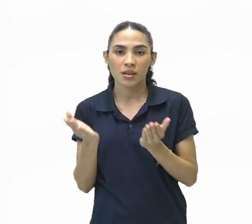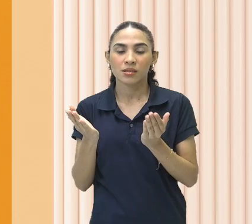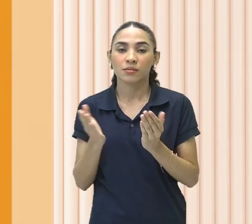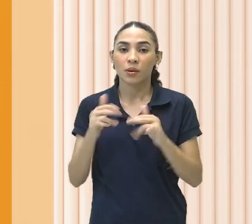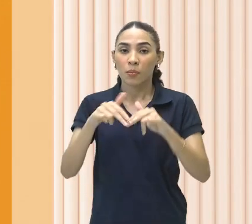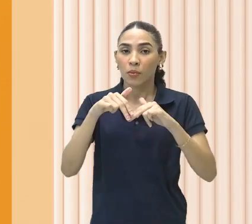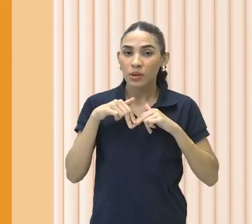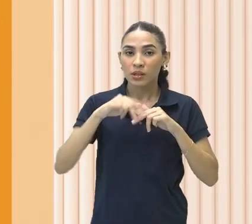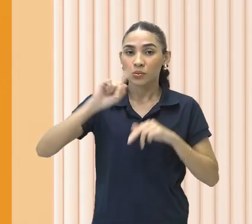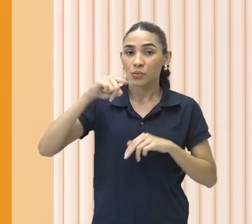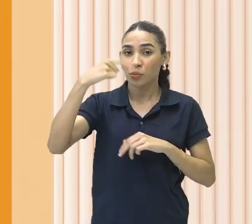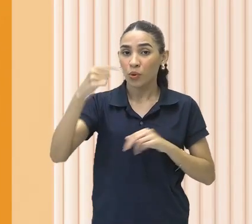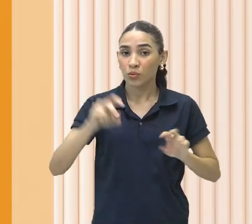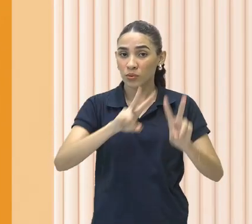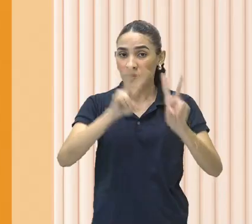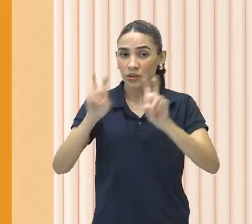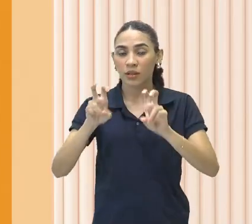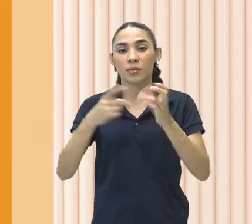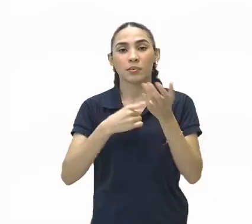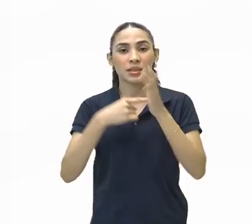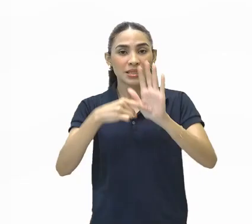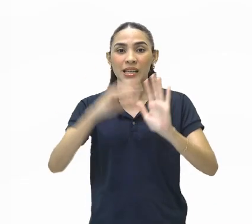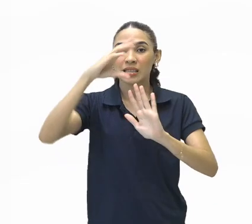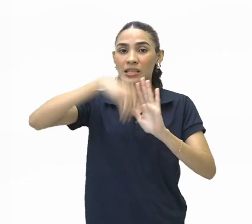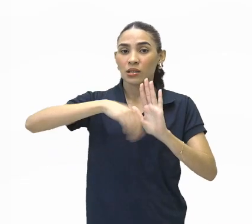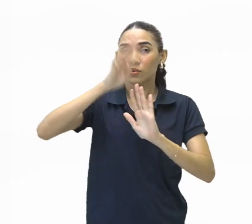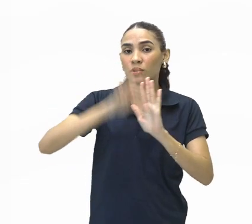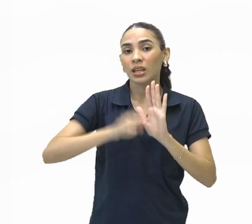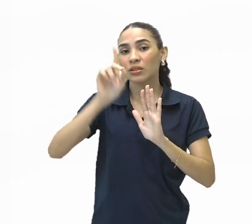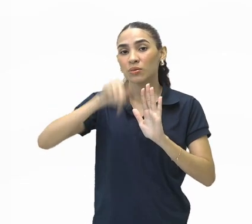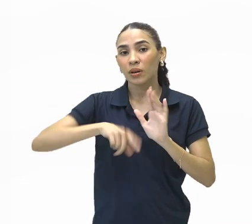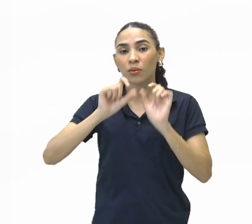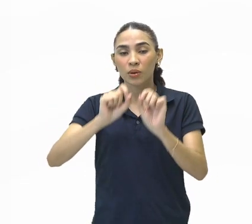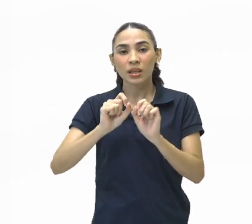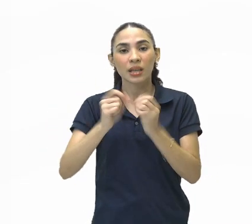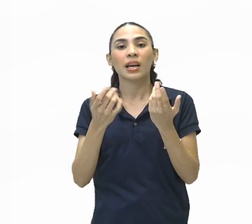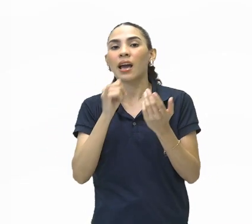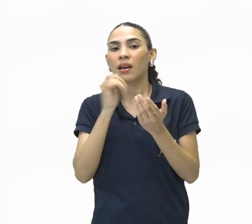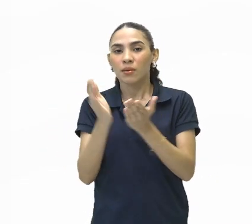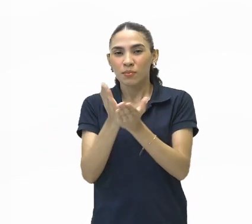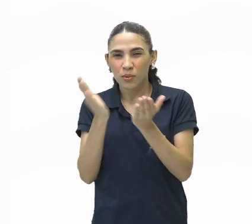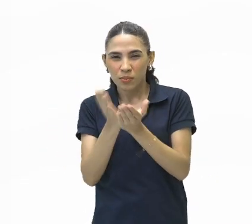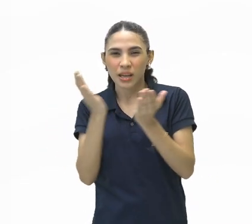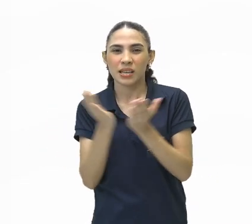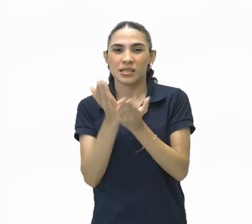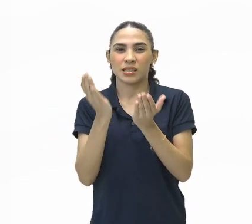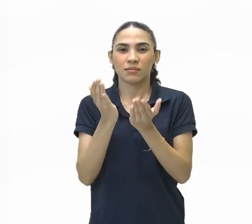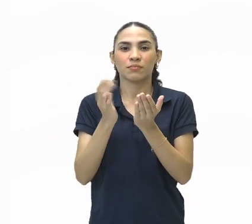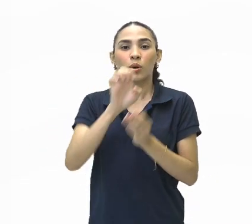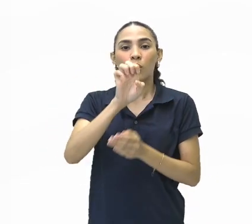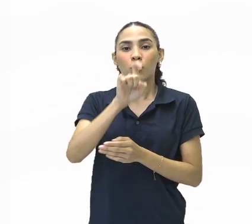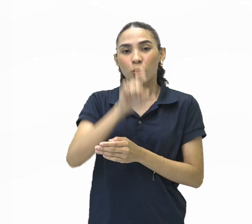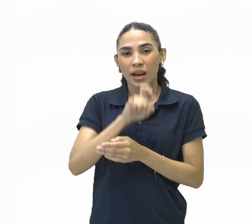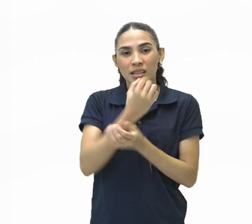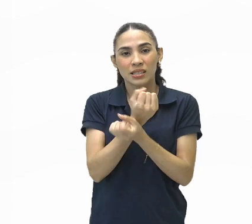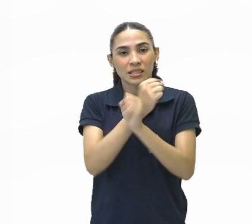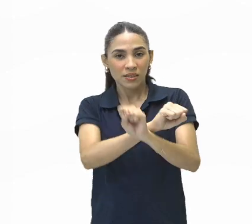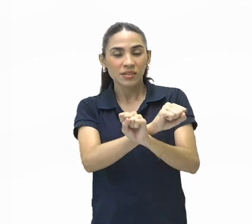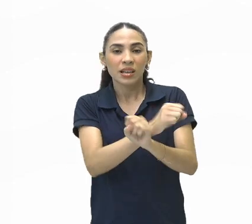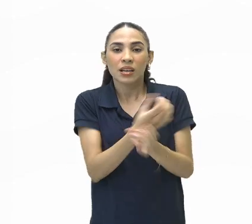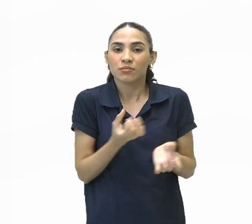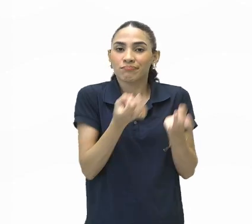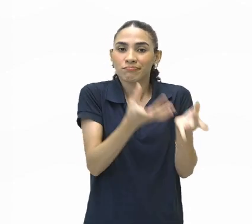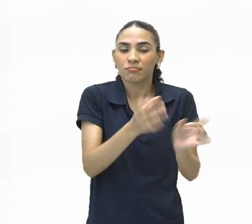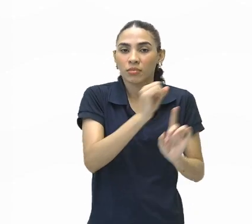isso que o próximo tópico que nós temos aqui no texto é marginalização dos ex-escravizados, ou seja, eles foram colocados à margem